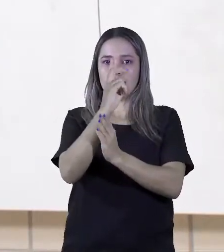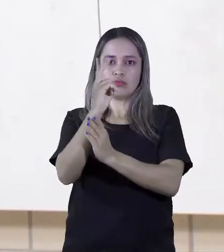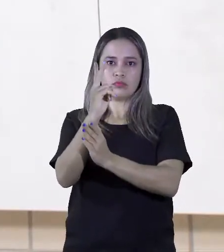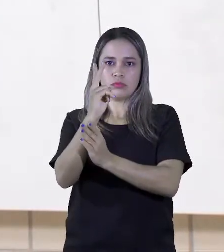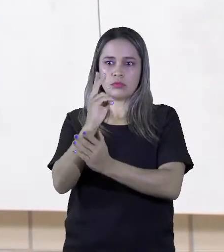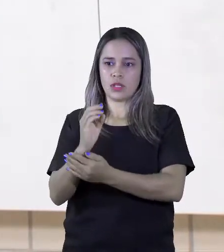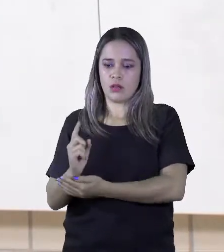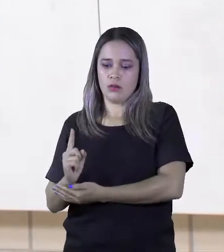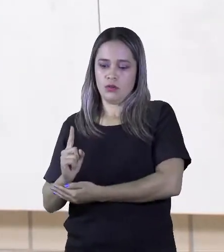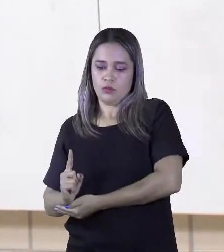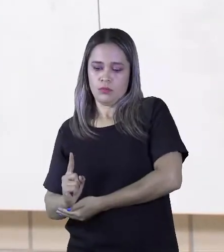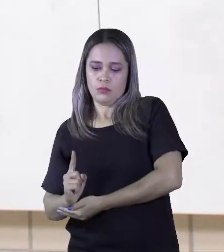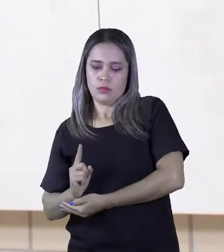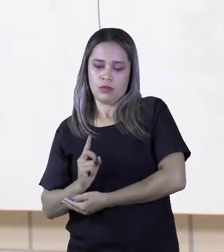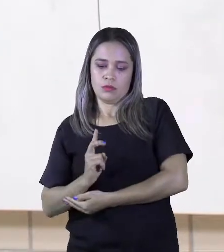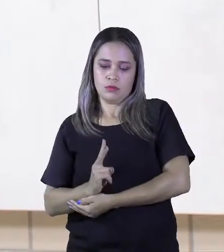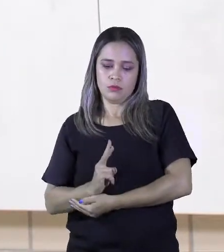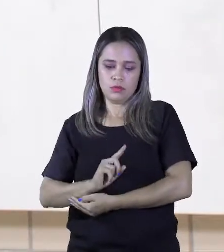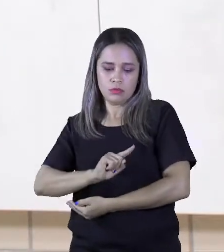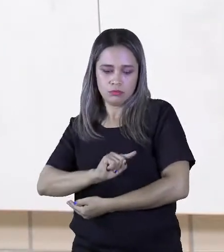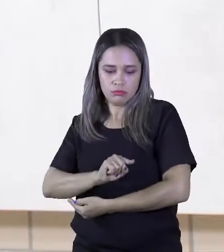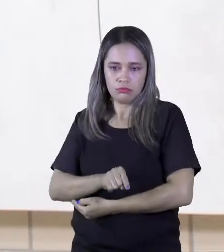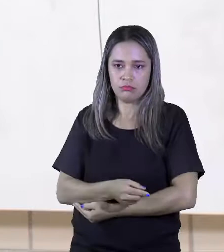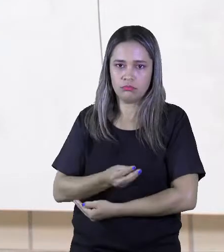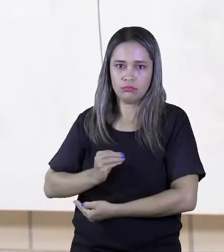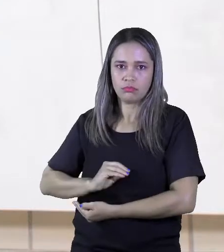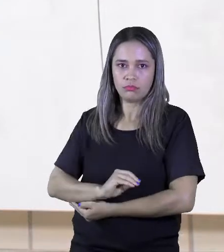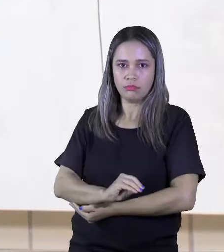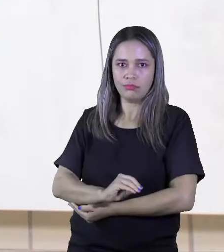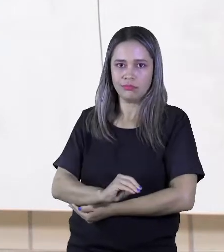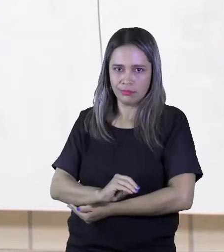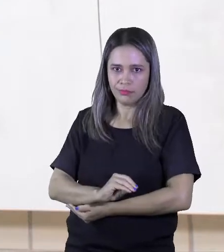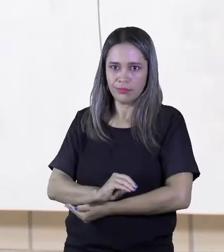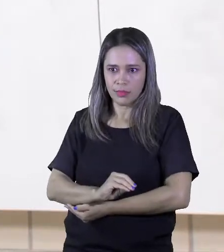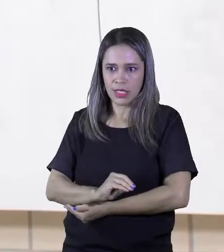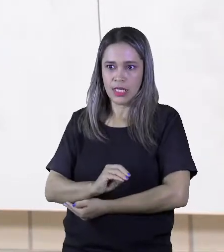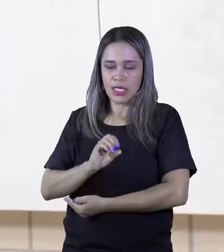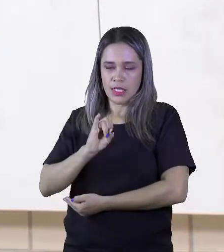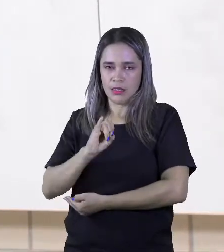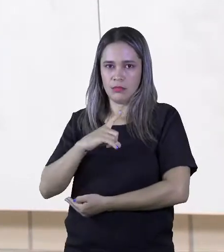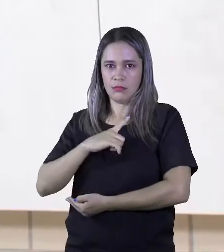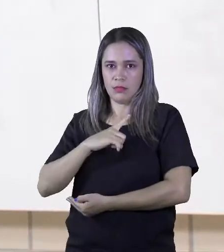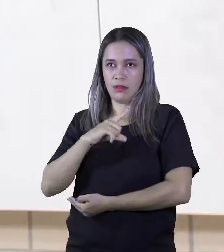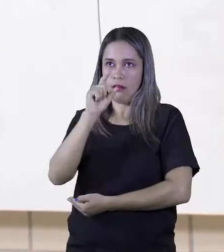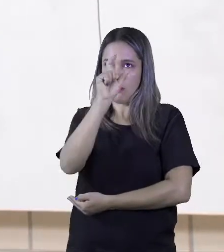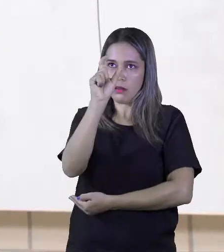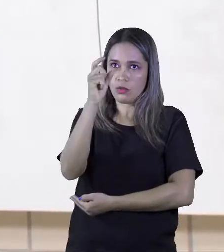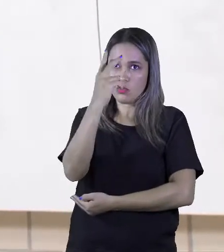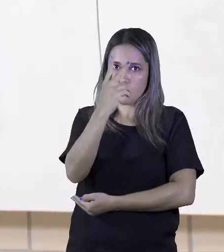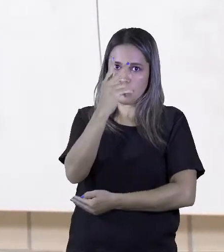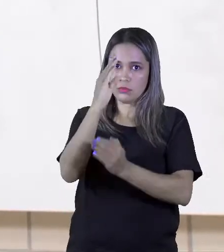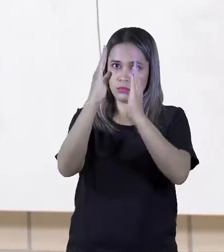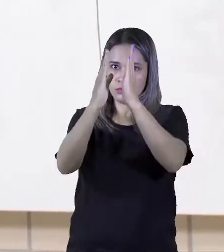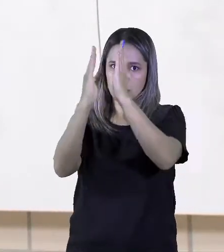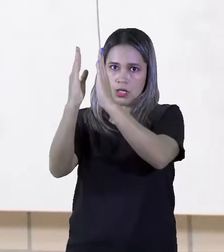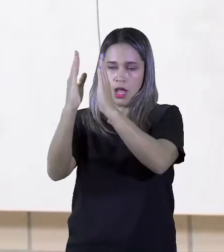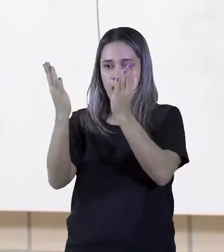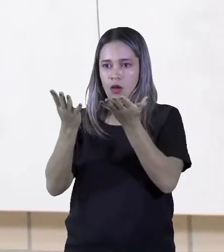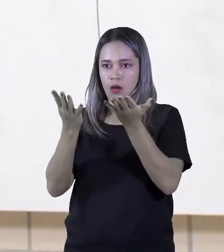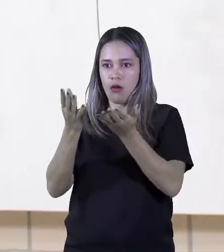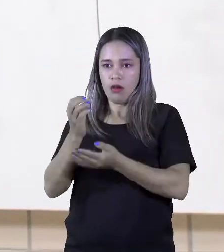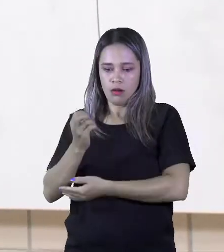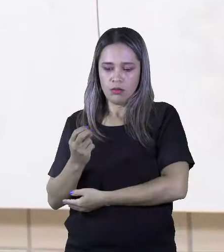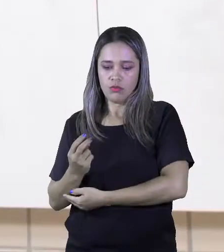2, acrescento a vírgula. Então, se eu tinha duas casas com nenhuma casa, o meu número vai precisar ter